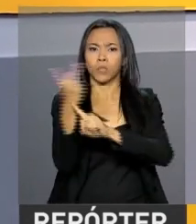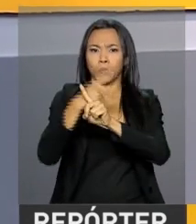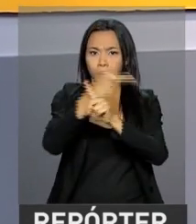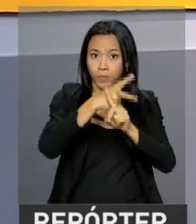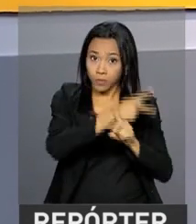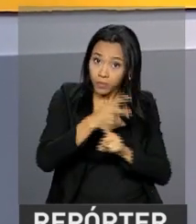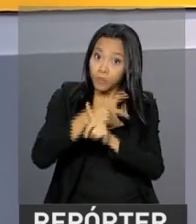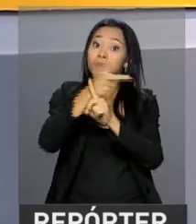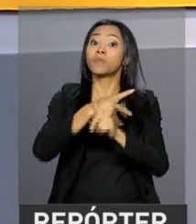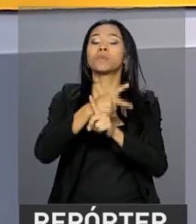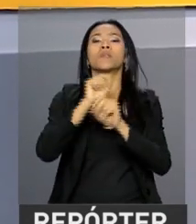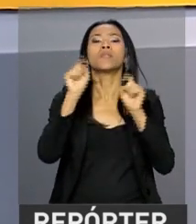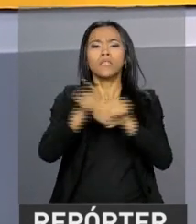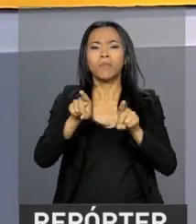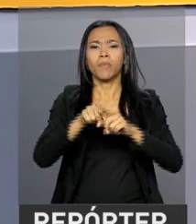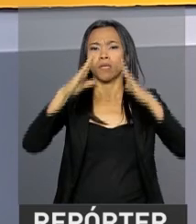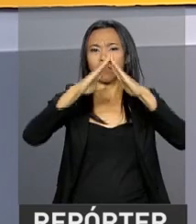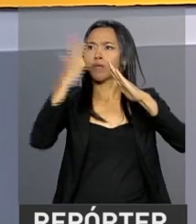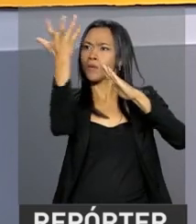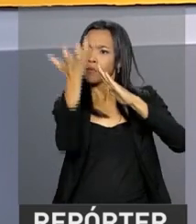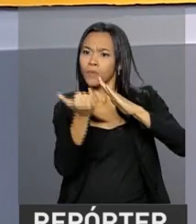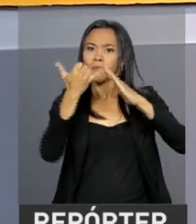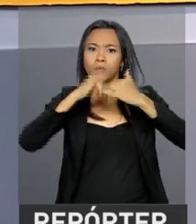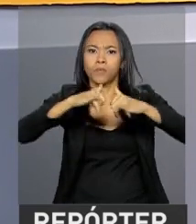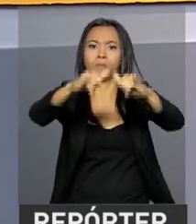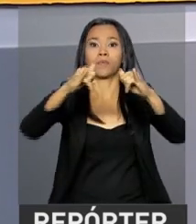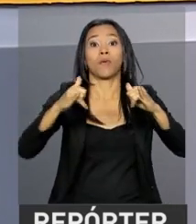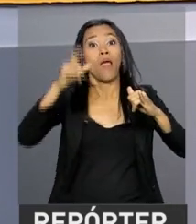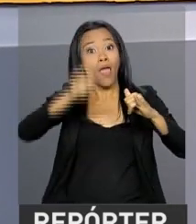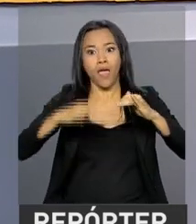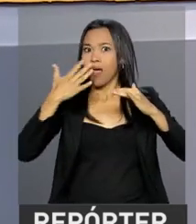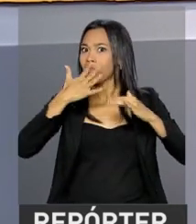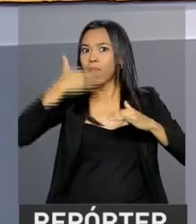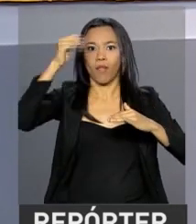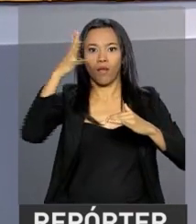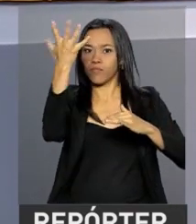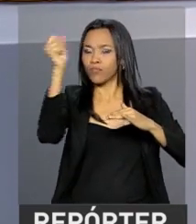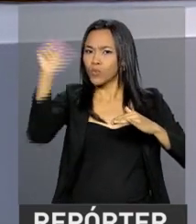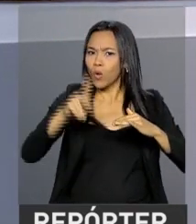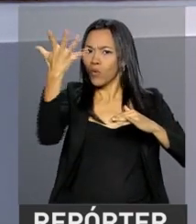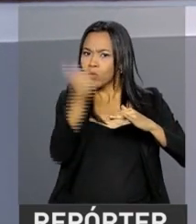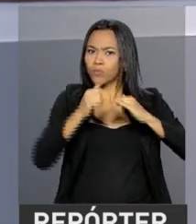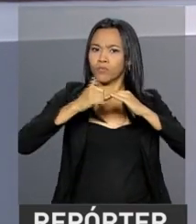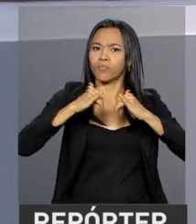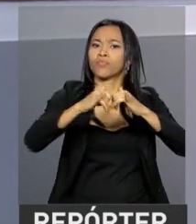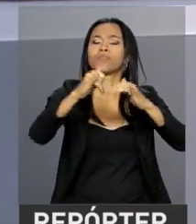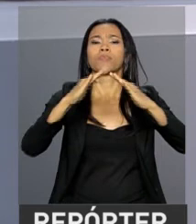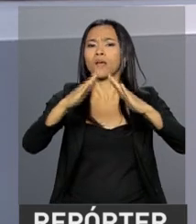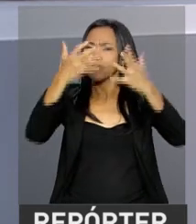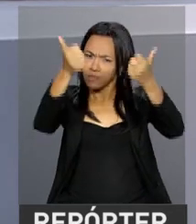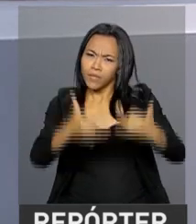de gerar energia limpa e sustentável e à energia solar é a favorita a repórter maracanaú explica pra gente